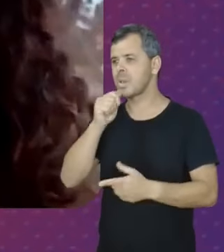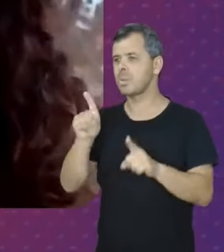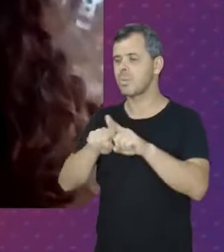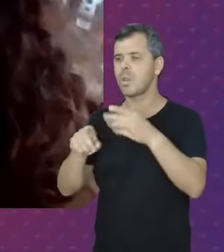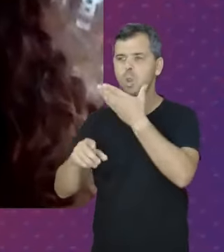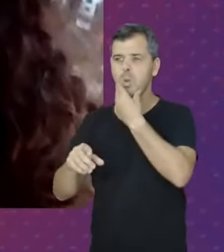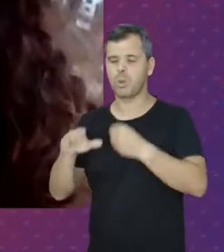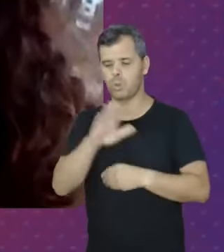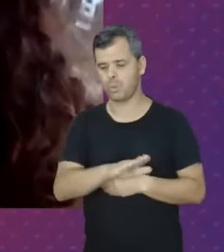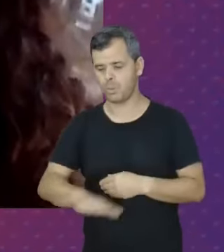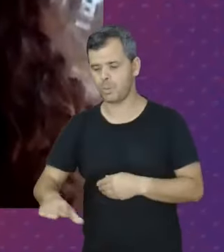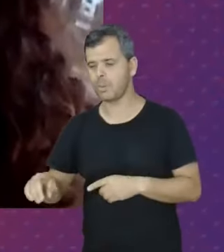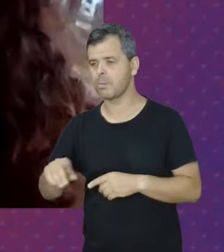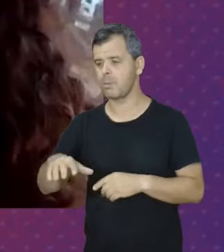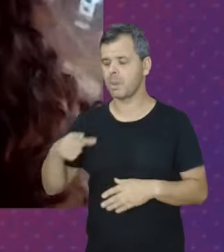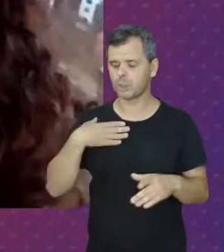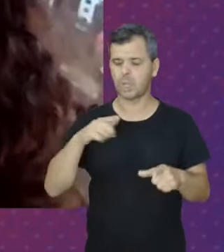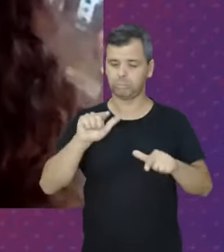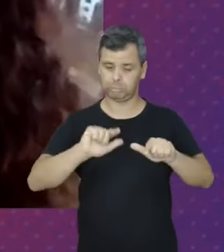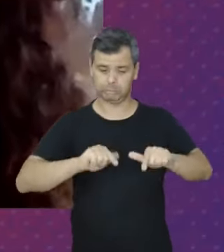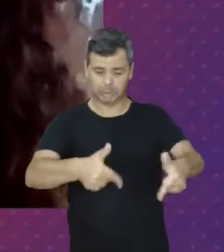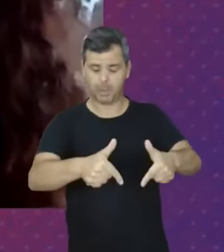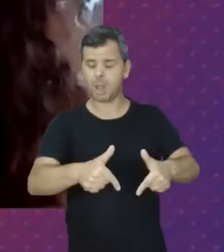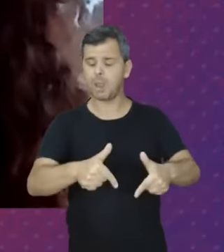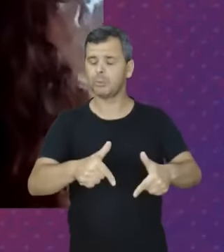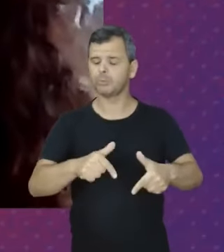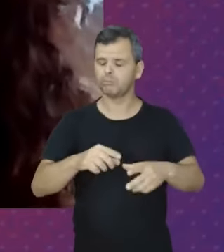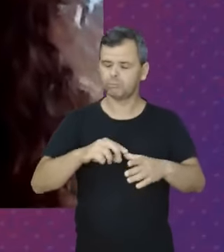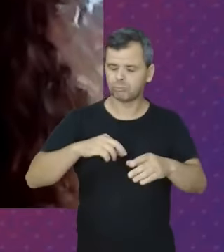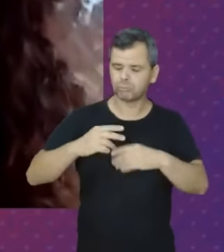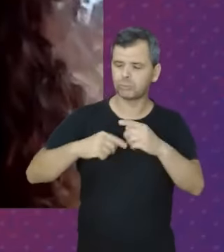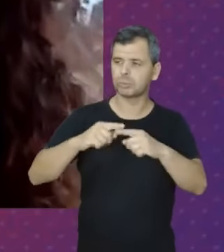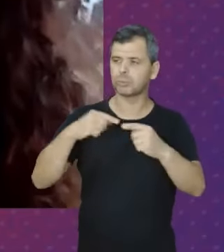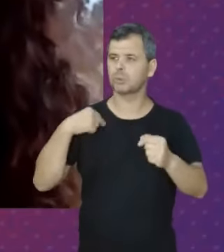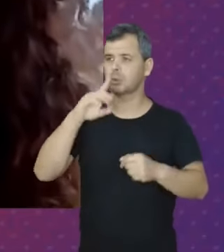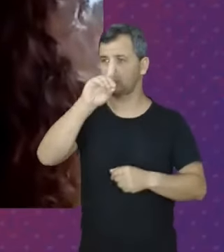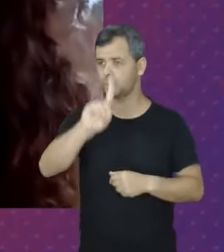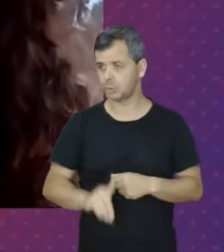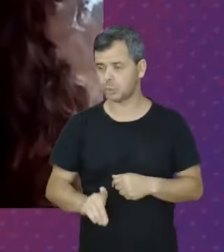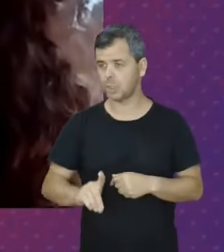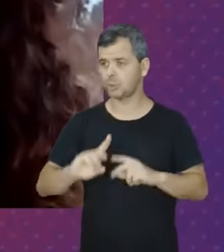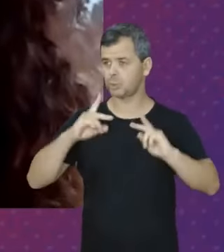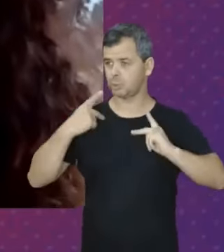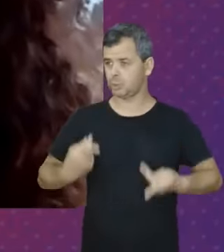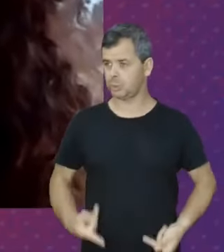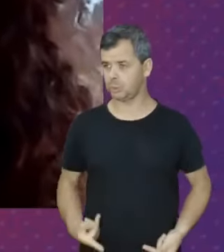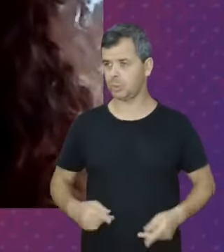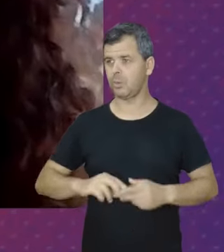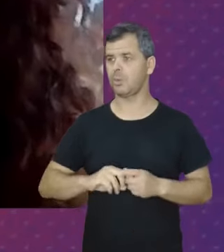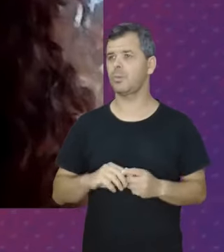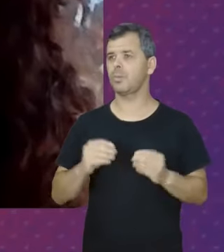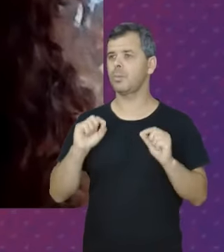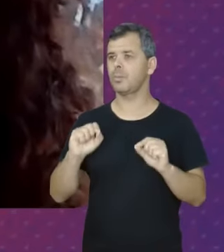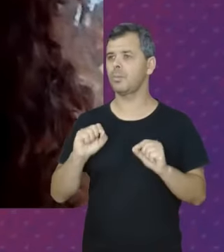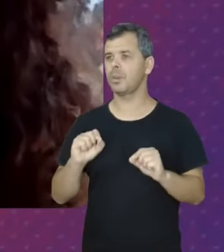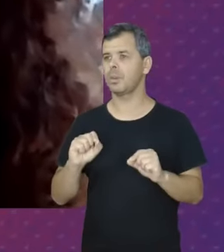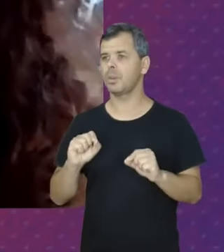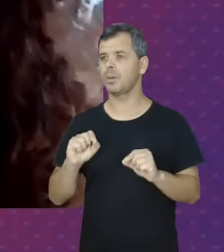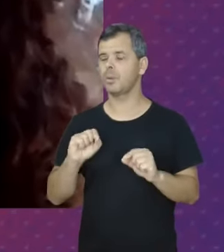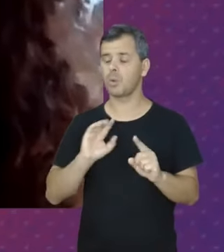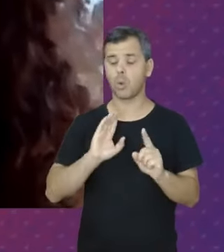tempo na área da infância, né? Sou militante de direitos humanos, com